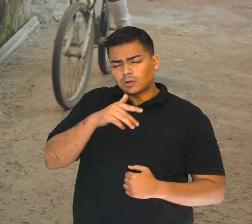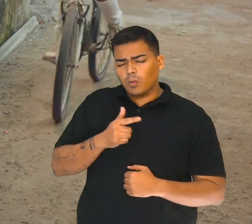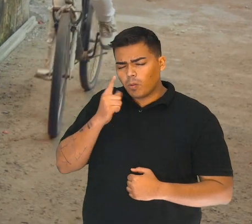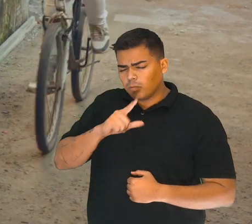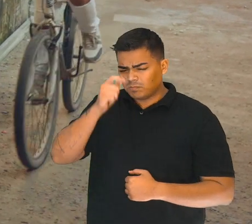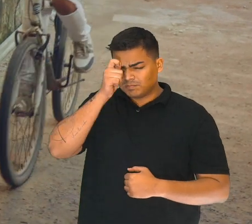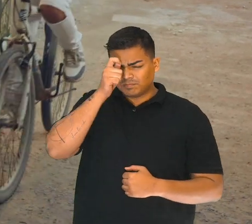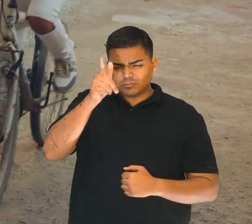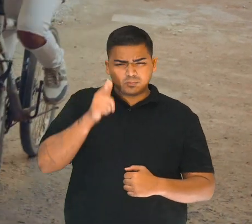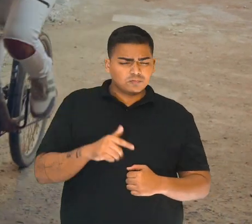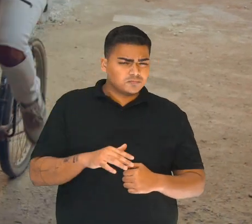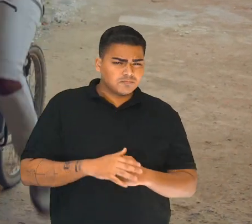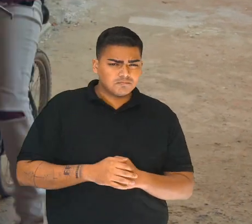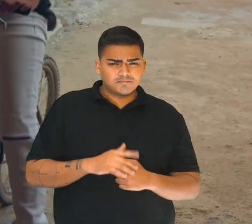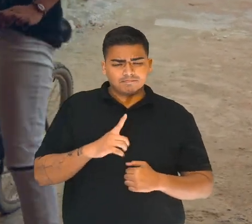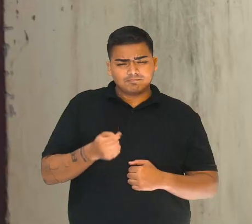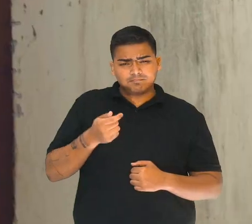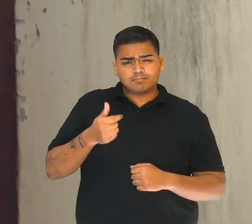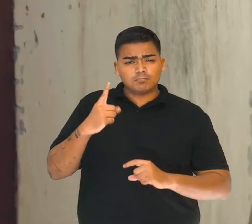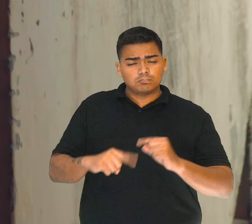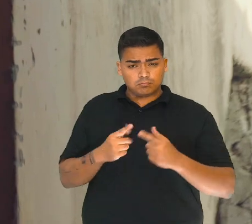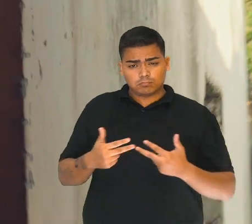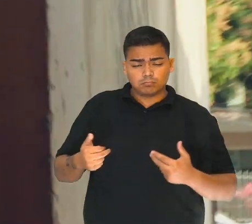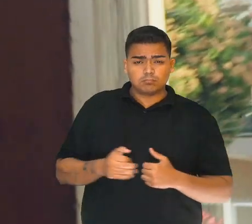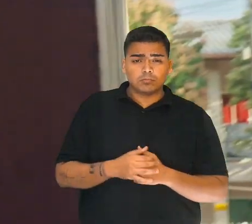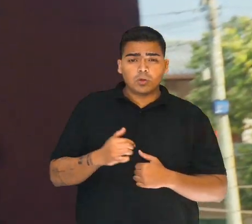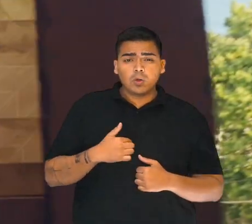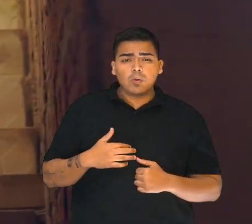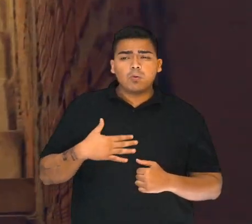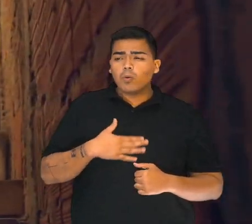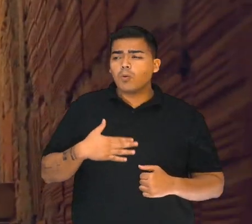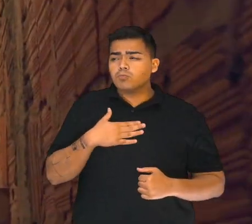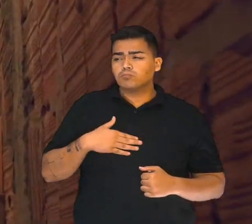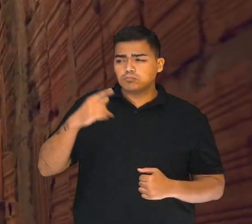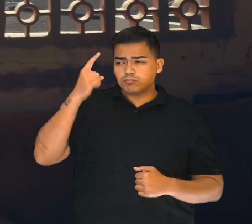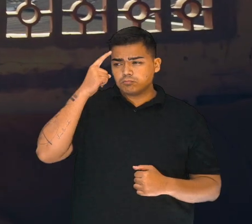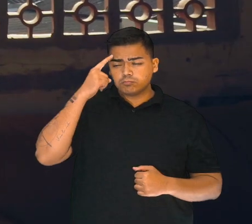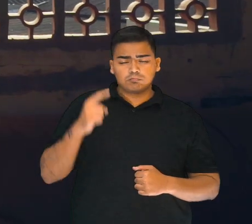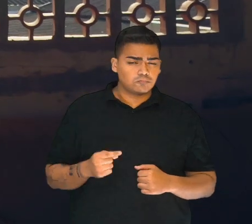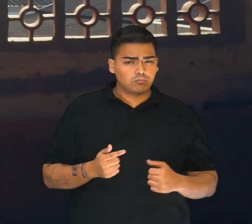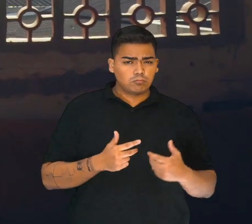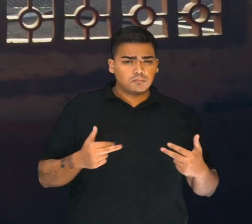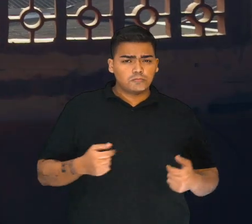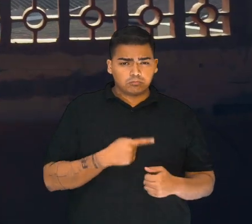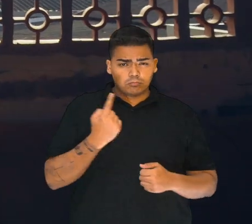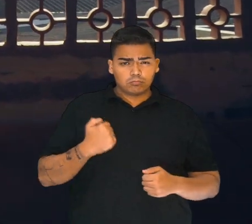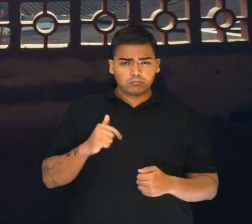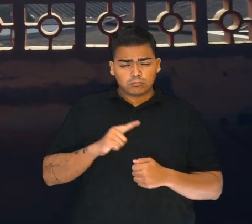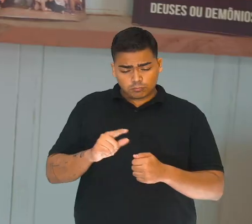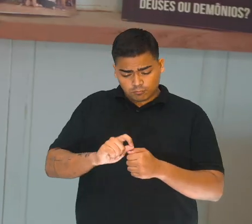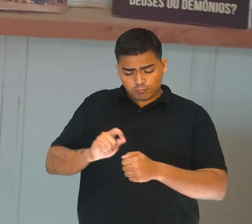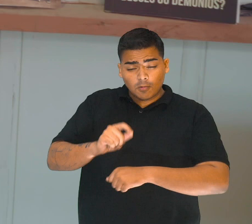ser inovadora com muito pouco aqui para dentro. Eu gosto de pensar que o que a gente